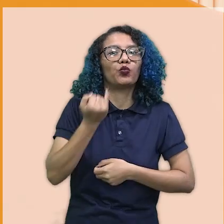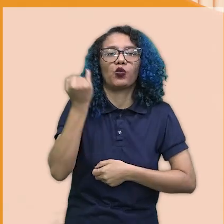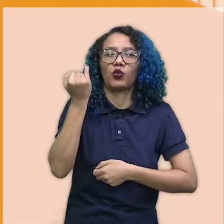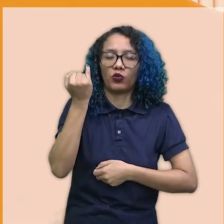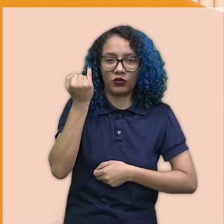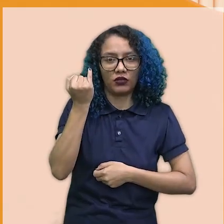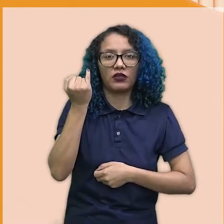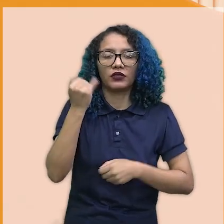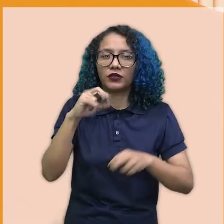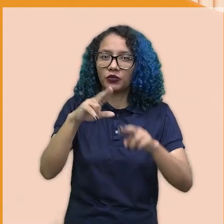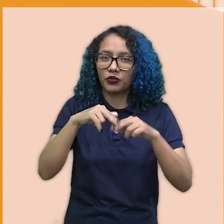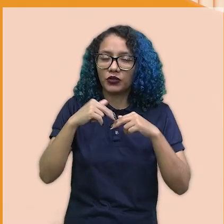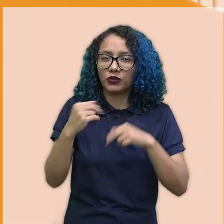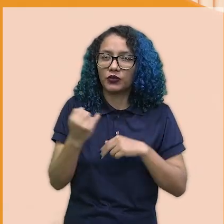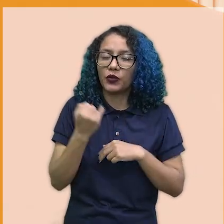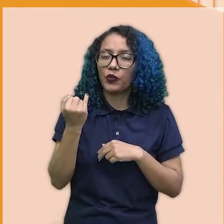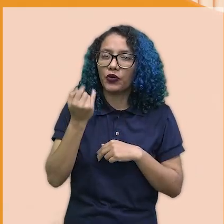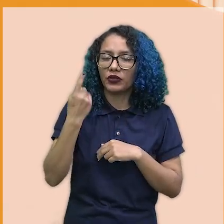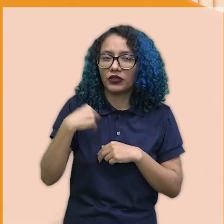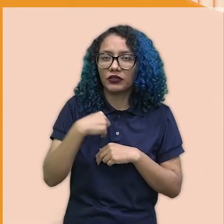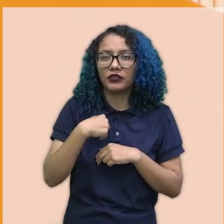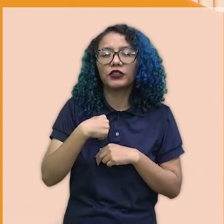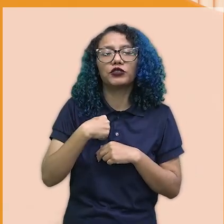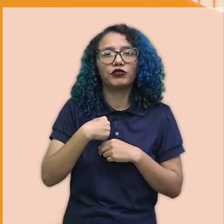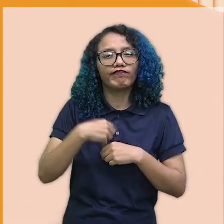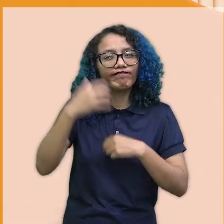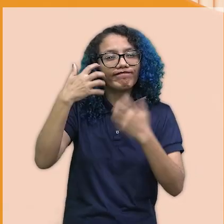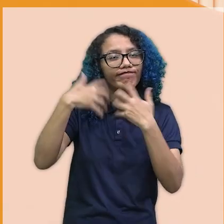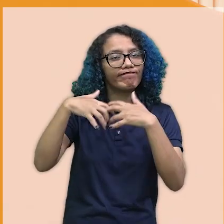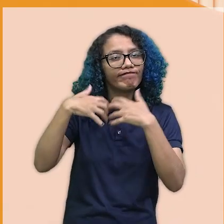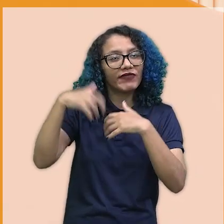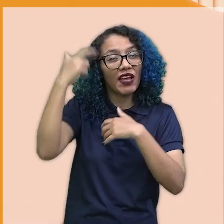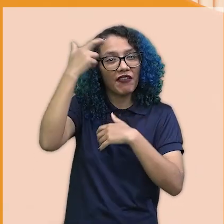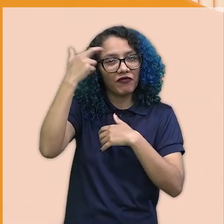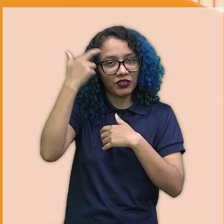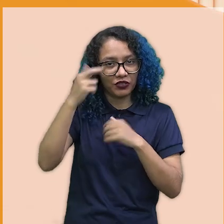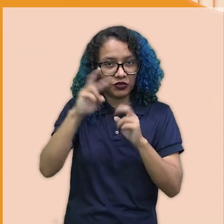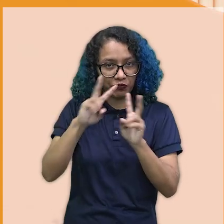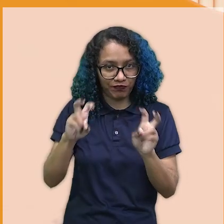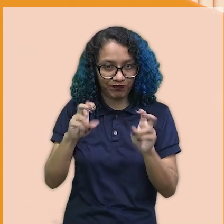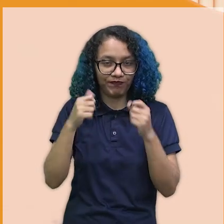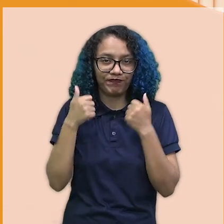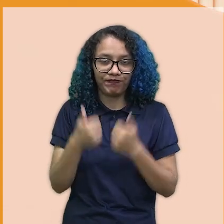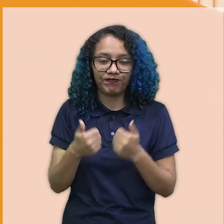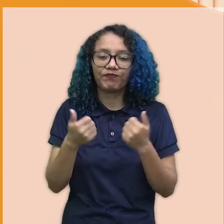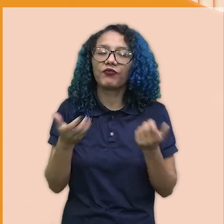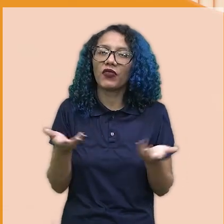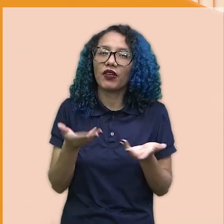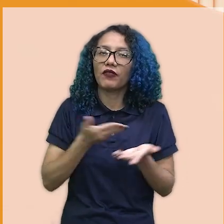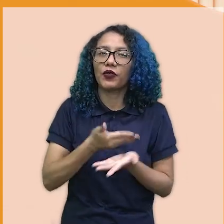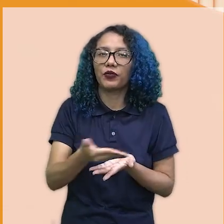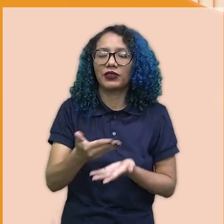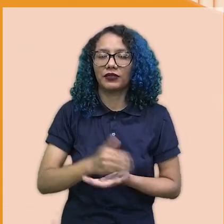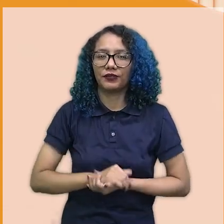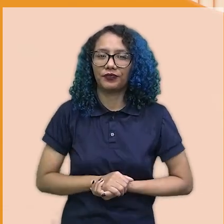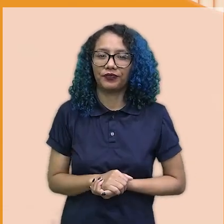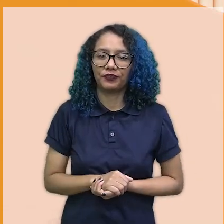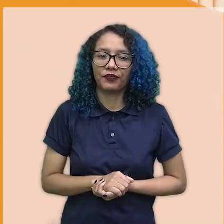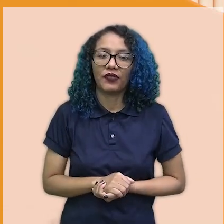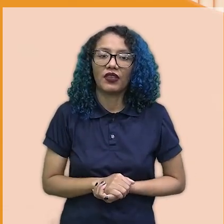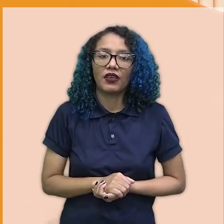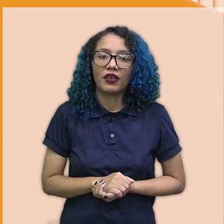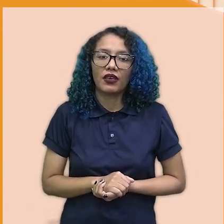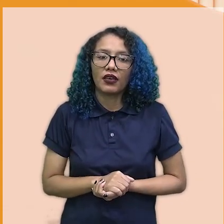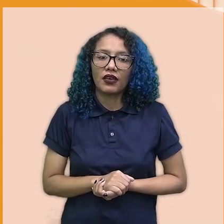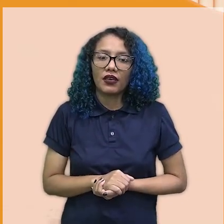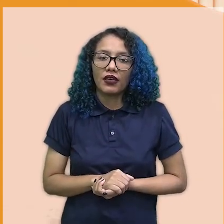isso, a importância de nós pensarmos nesse momento sobre essa questão. Então vamos lá, ó. Nós temos aqui